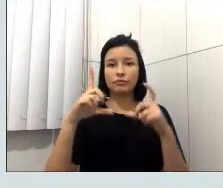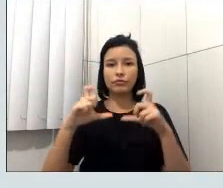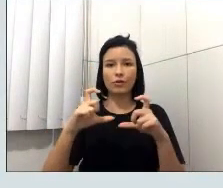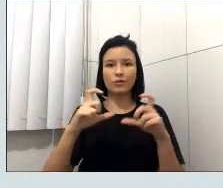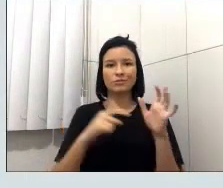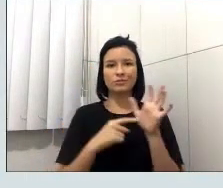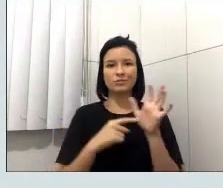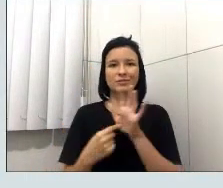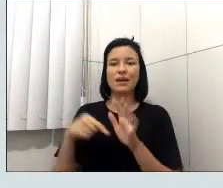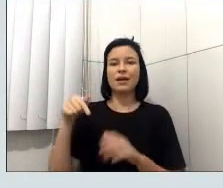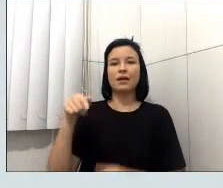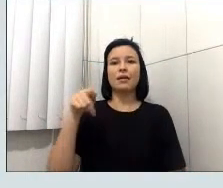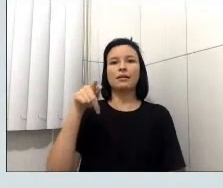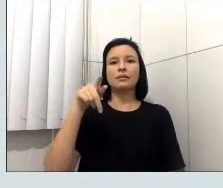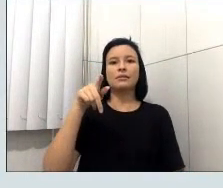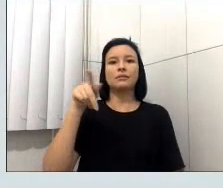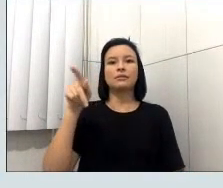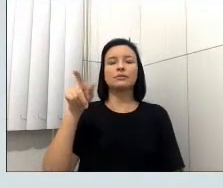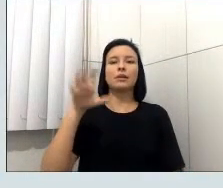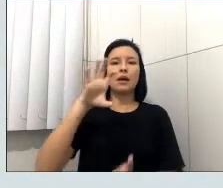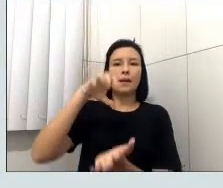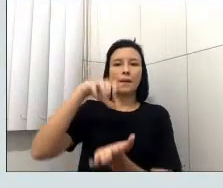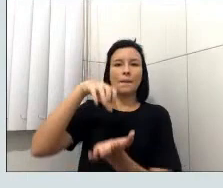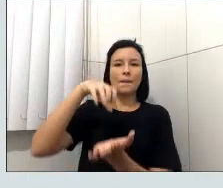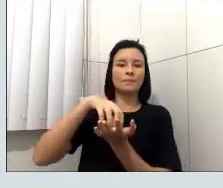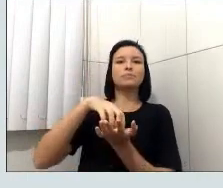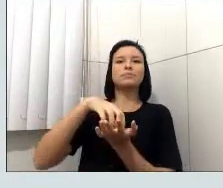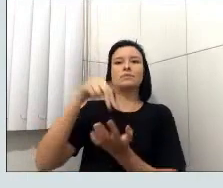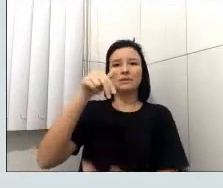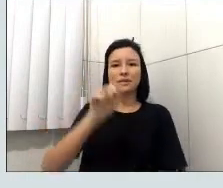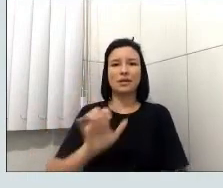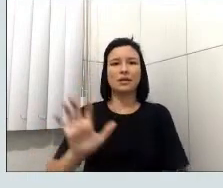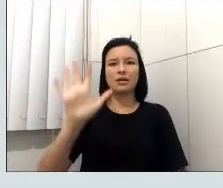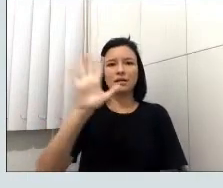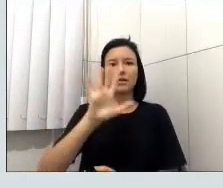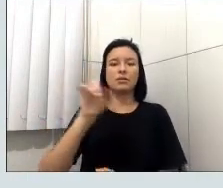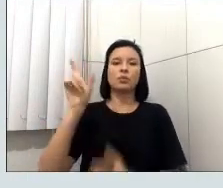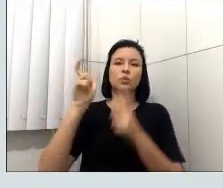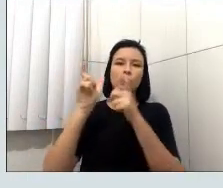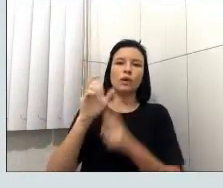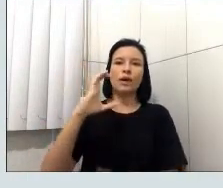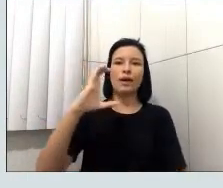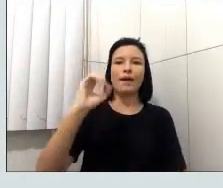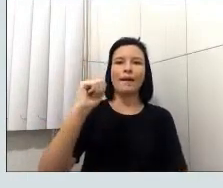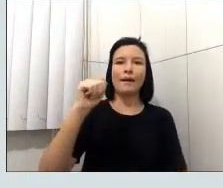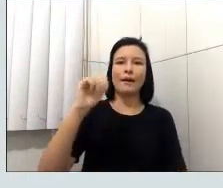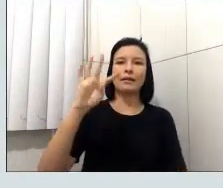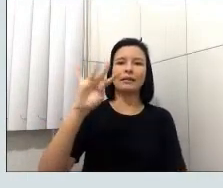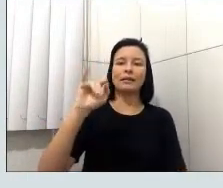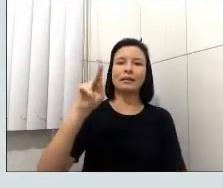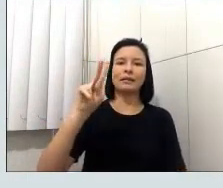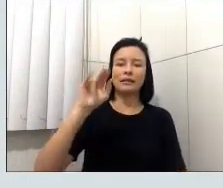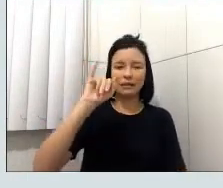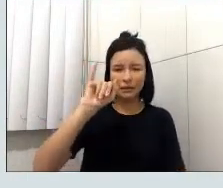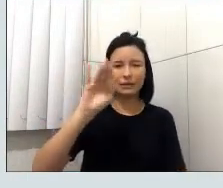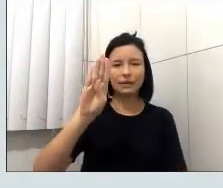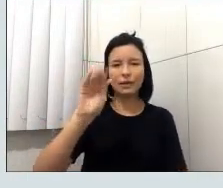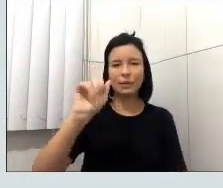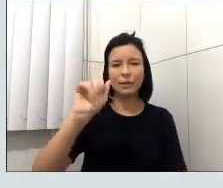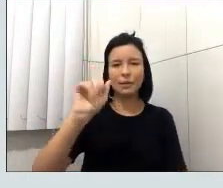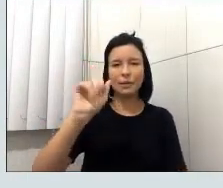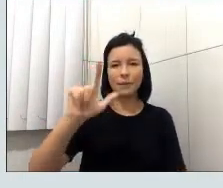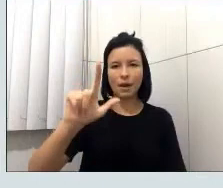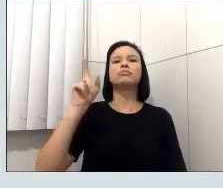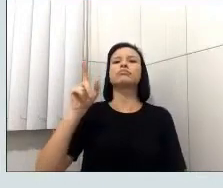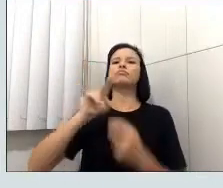do Parque Nacional da Serra do Catimbau, né, o antigo Vale do Catimbau. E agora a gente vai tentar falar um